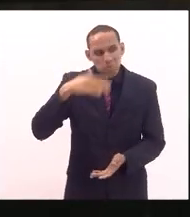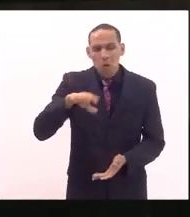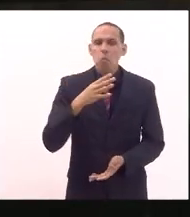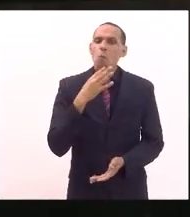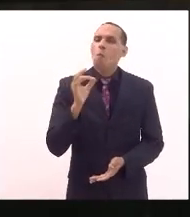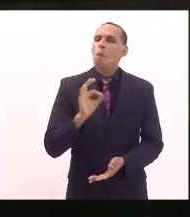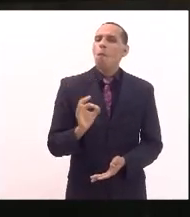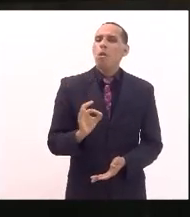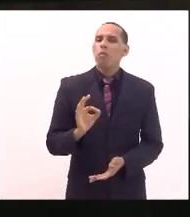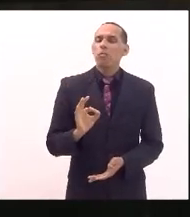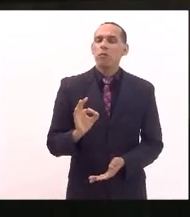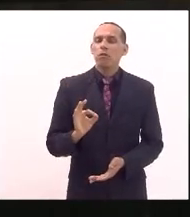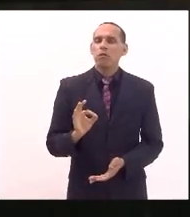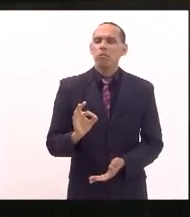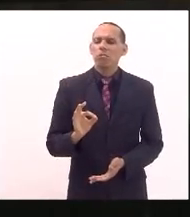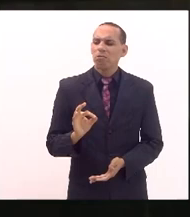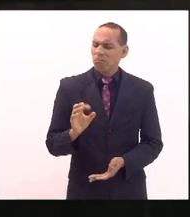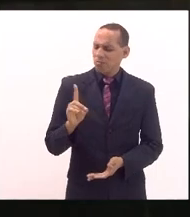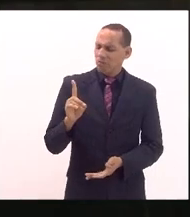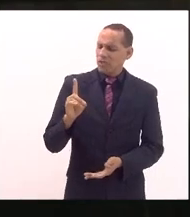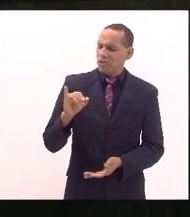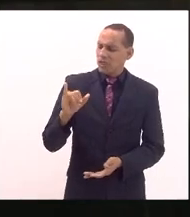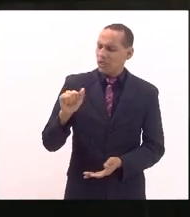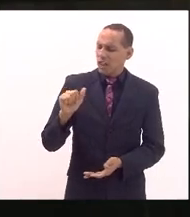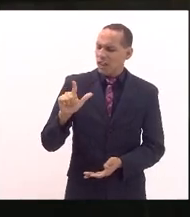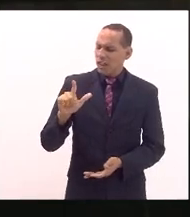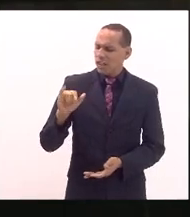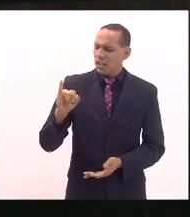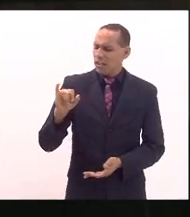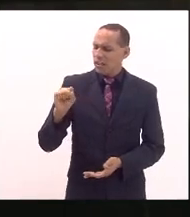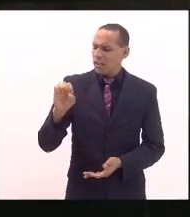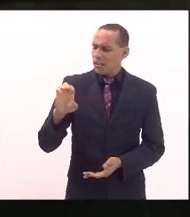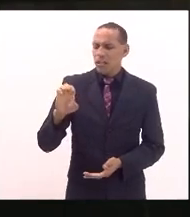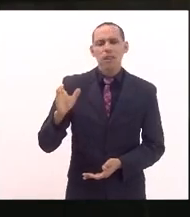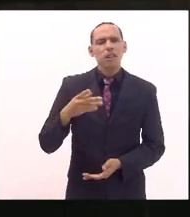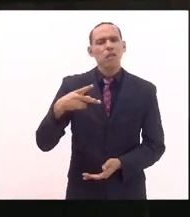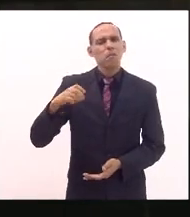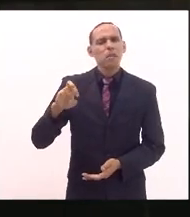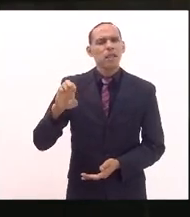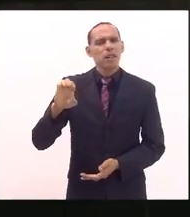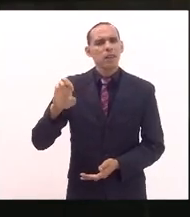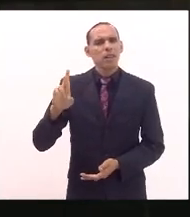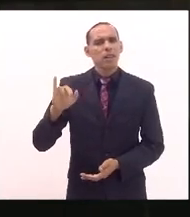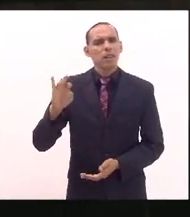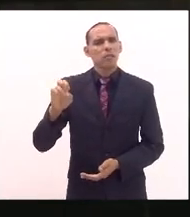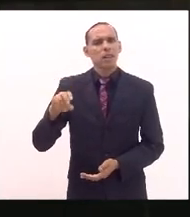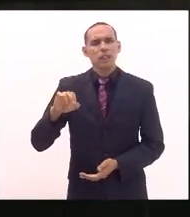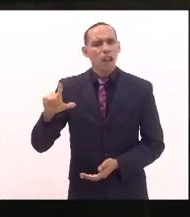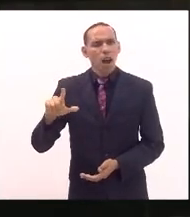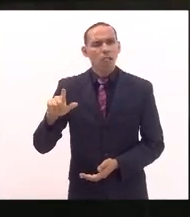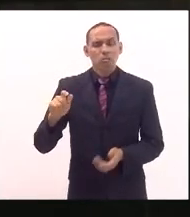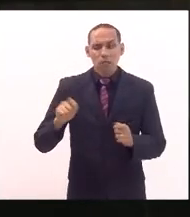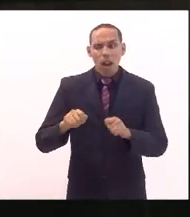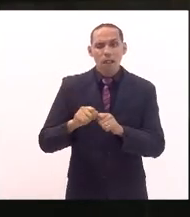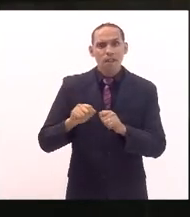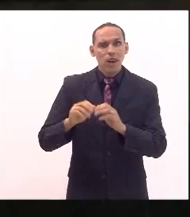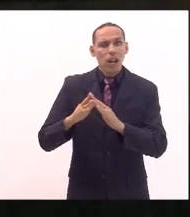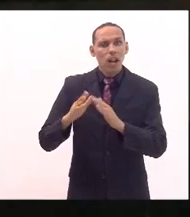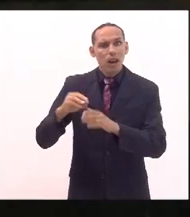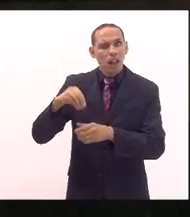nem conhece como é a diálise peritonial é mais fácil a pessoa pode fazer dentro de casa